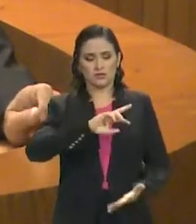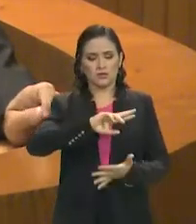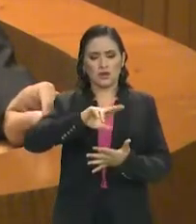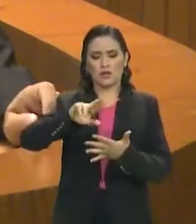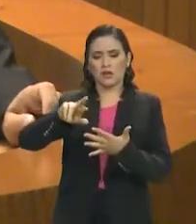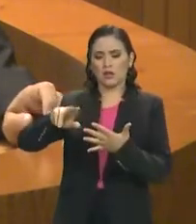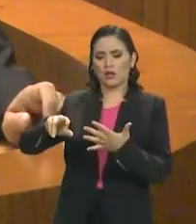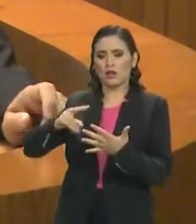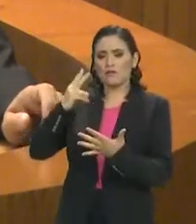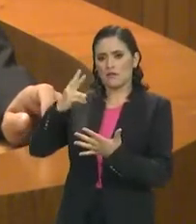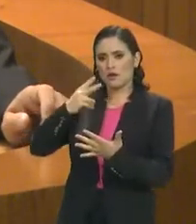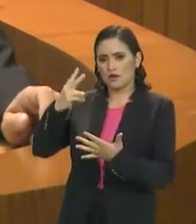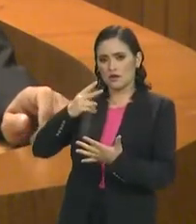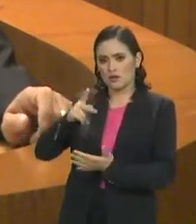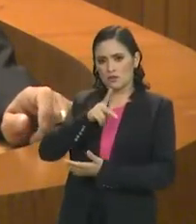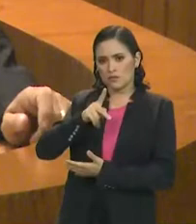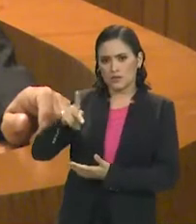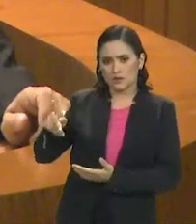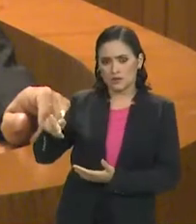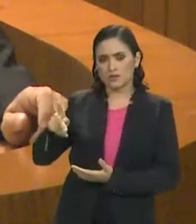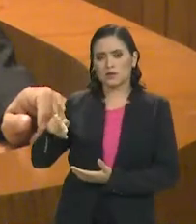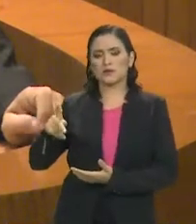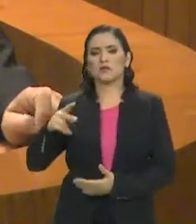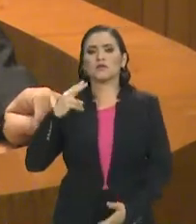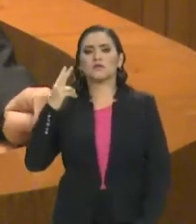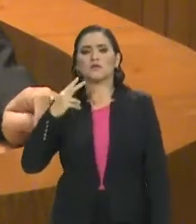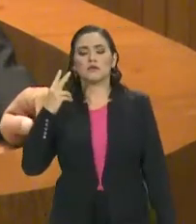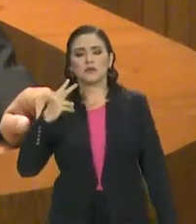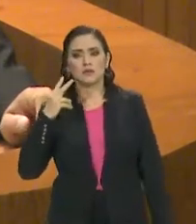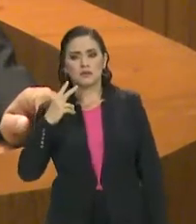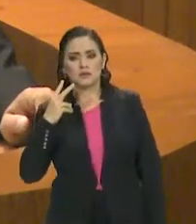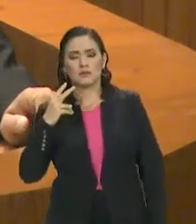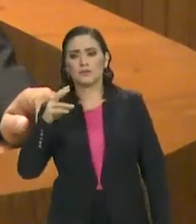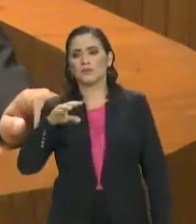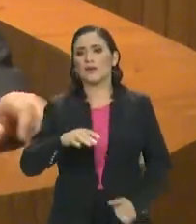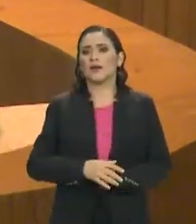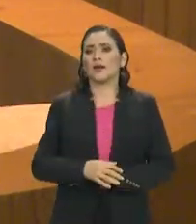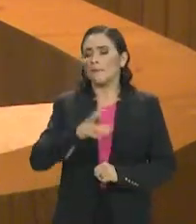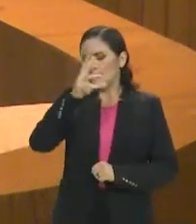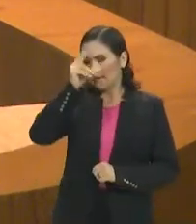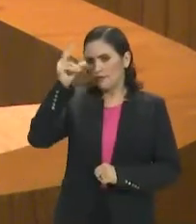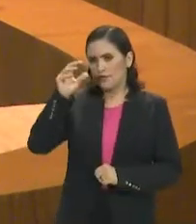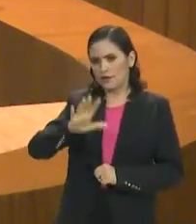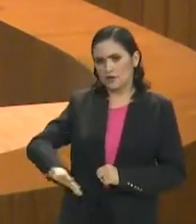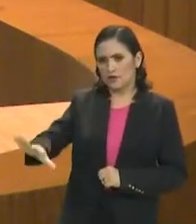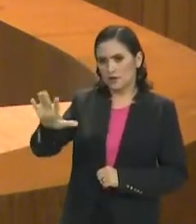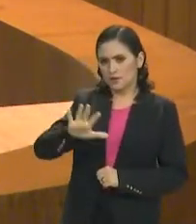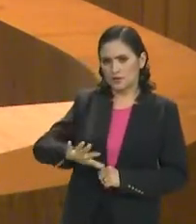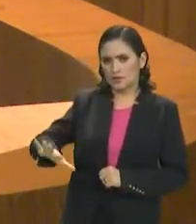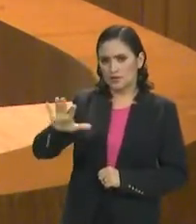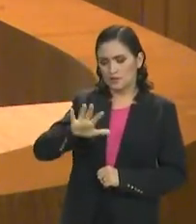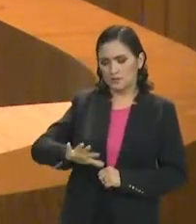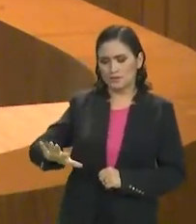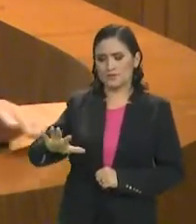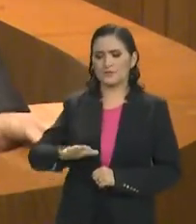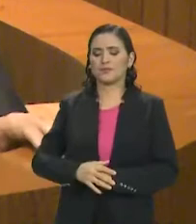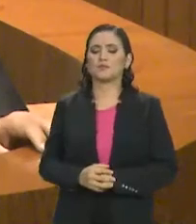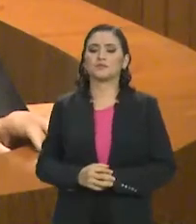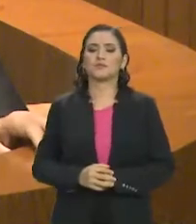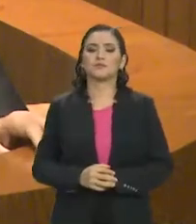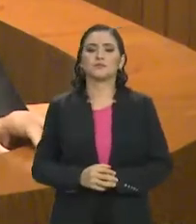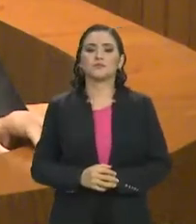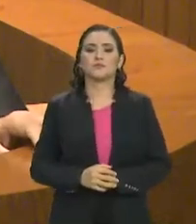o presidente da Câmara, os prefeitos da região, e lá